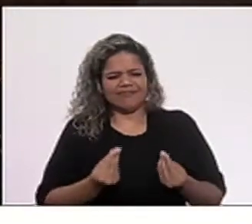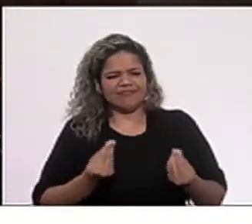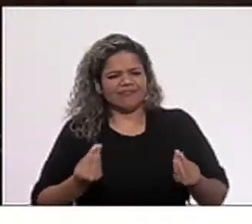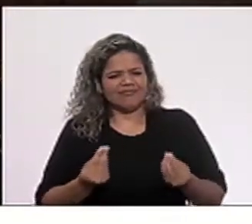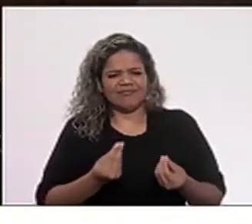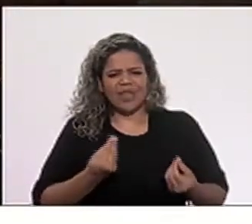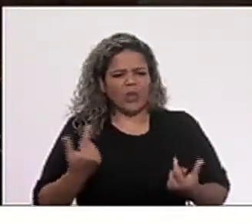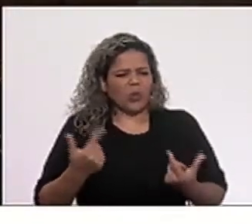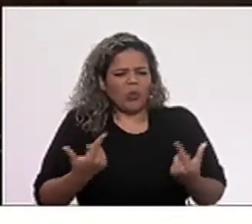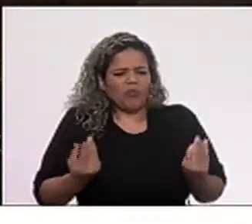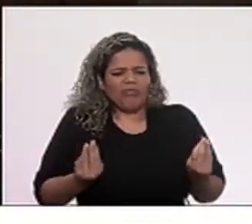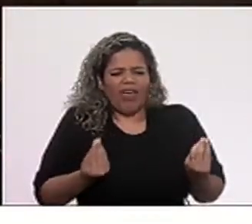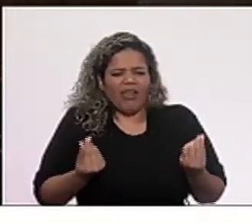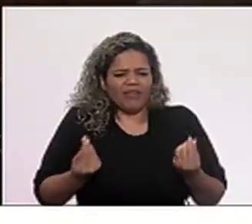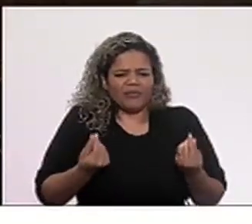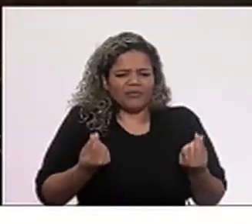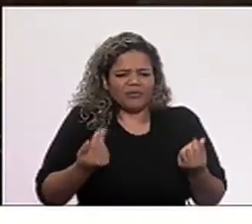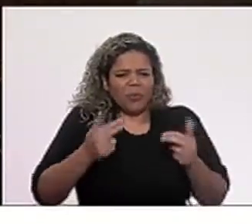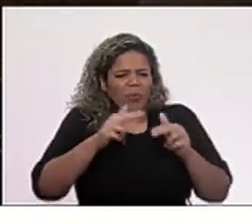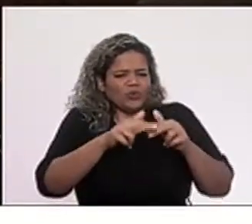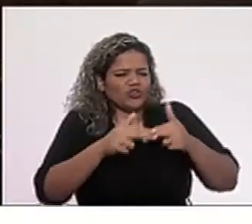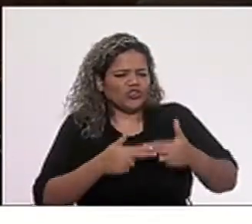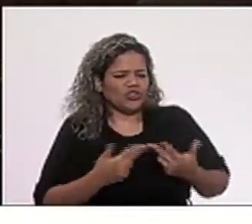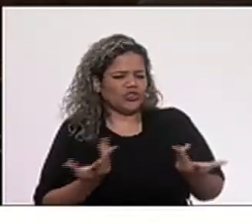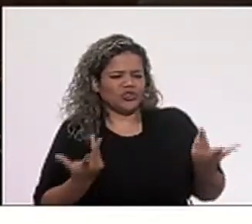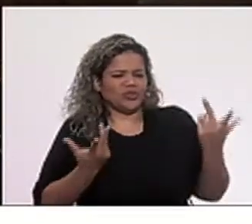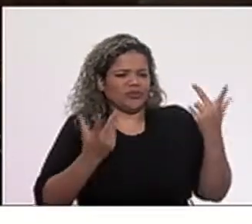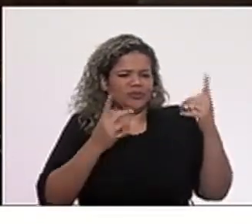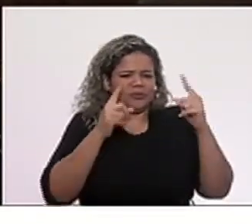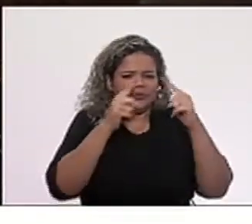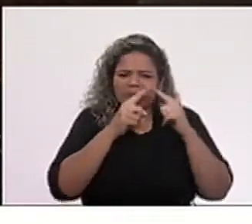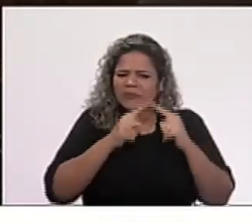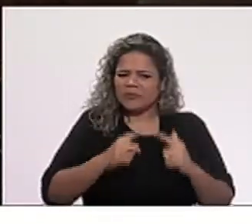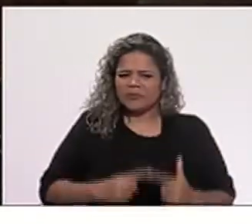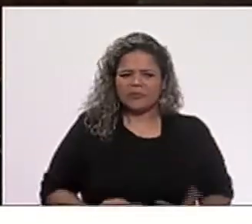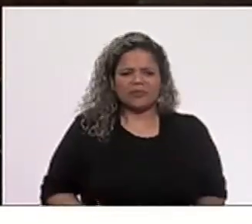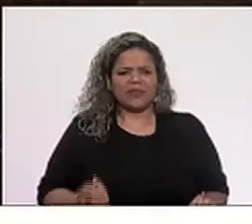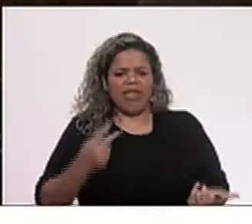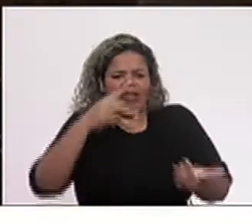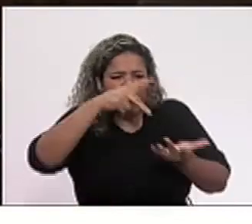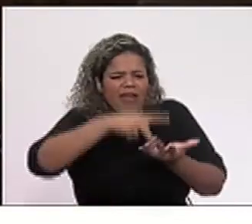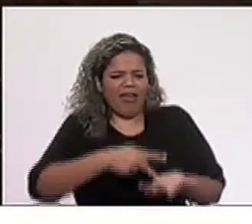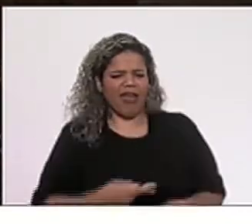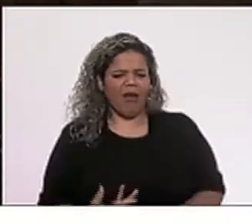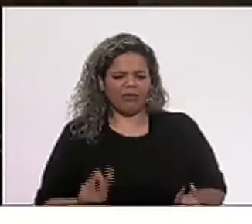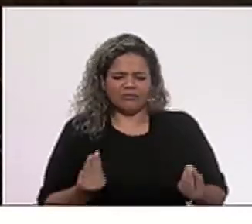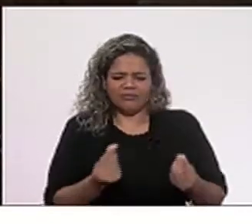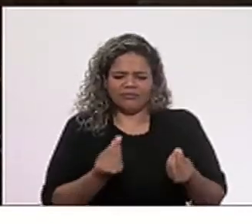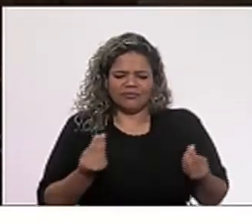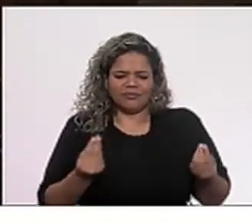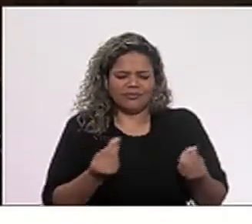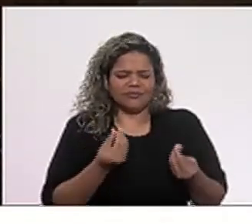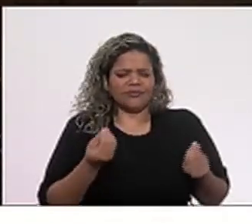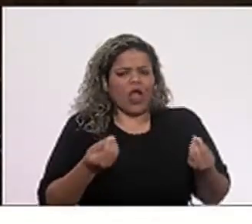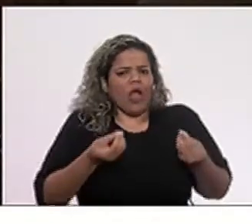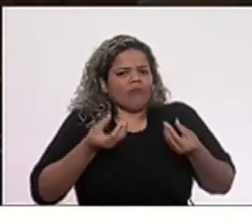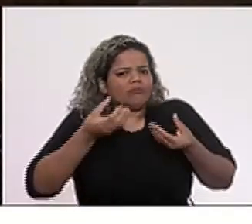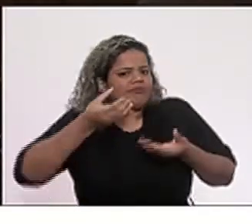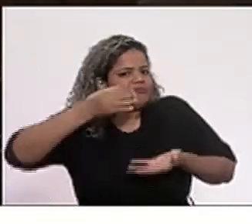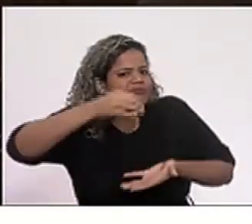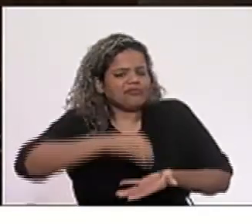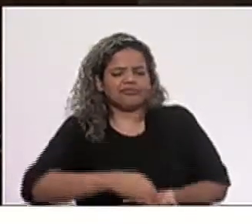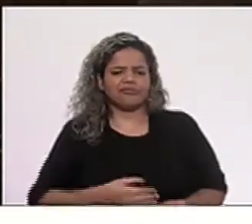sem ter nenhuma conexão com alguma coisa real, palpável,